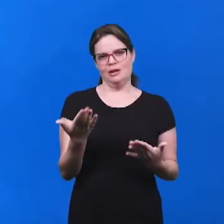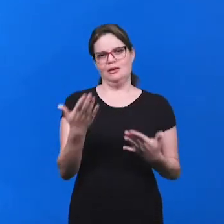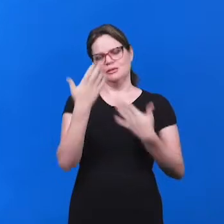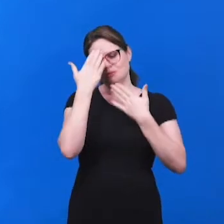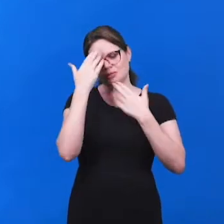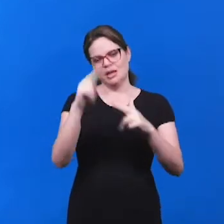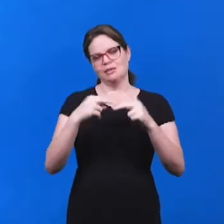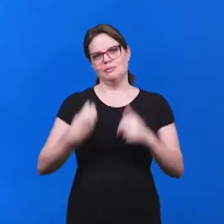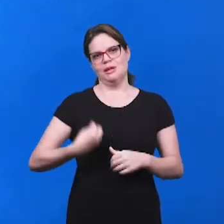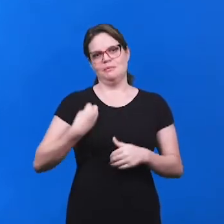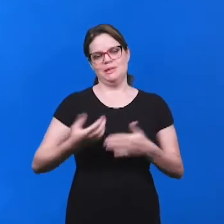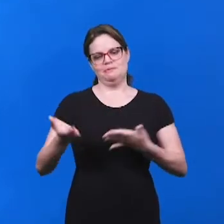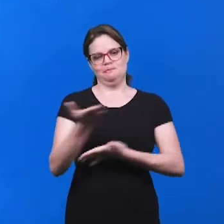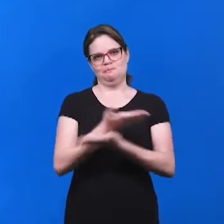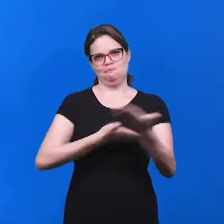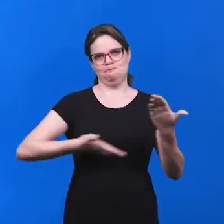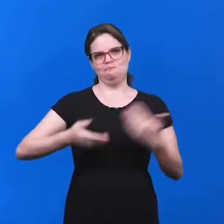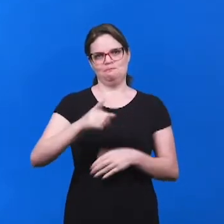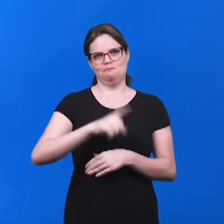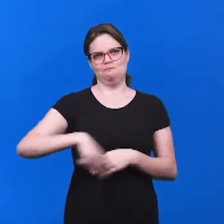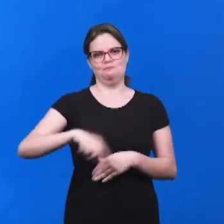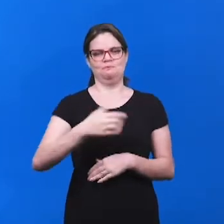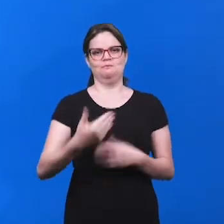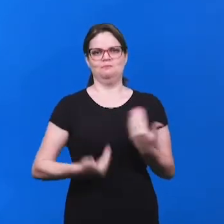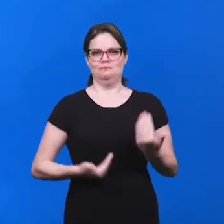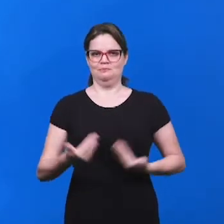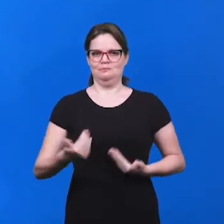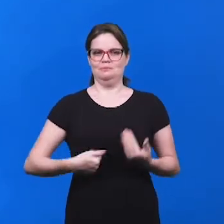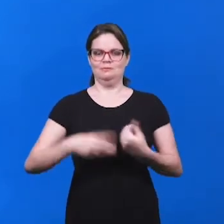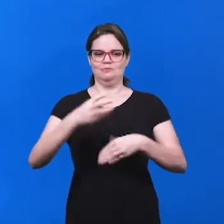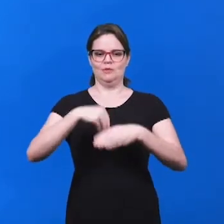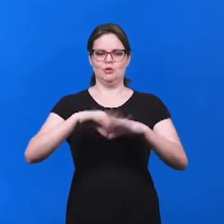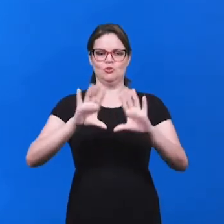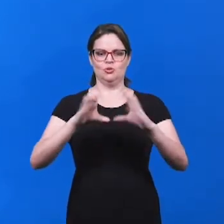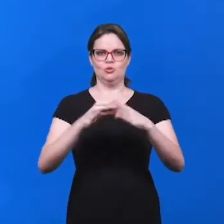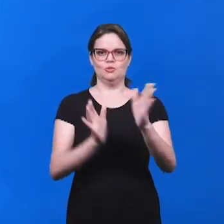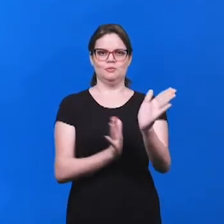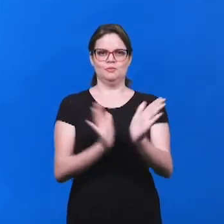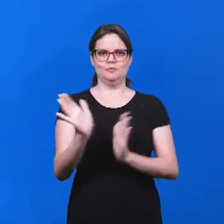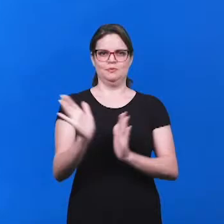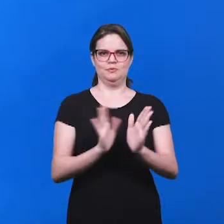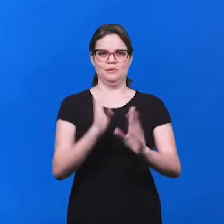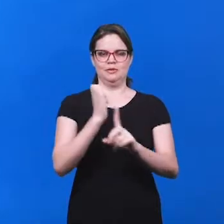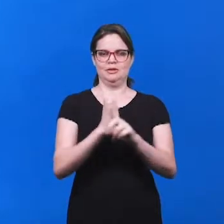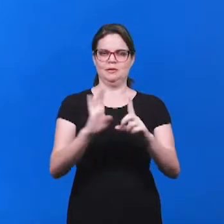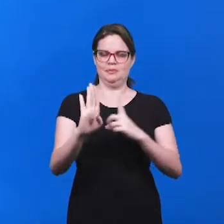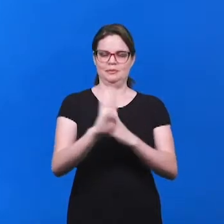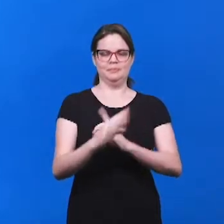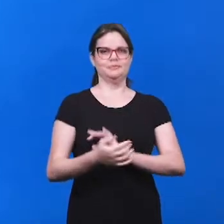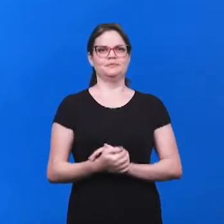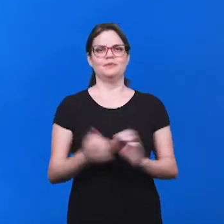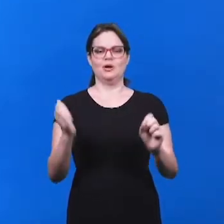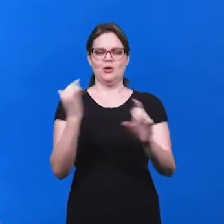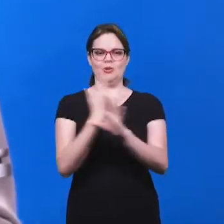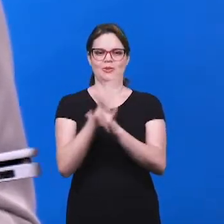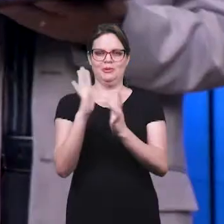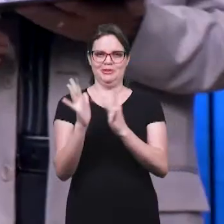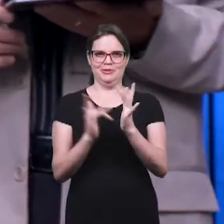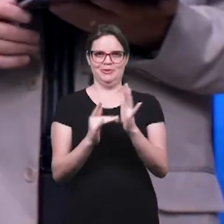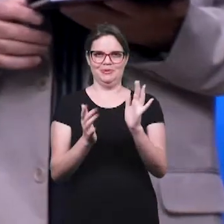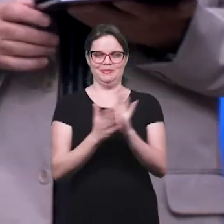pela participação dos nossos queridos irmãos do grupo de acessibilidade na nossa escola bíblica dominical. Glória a